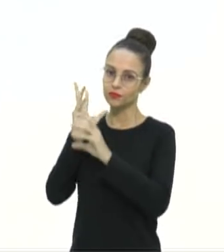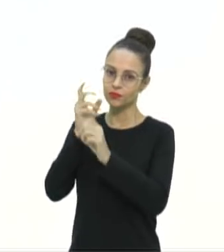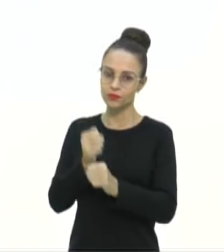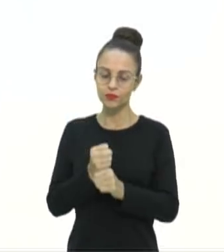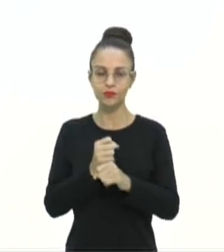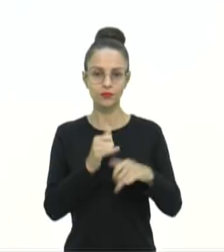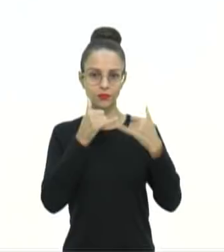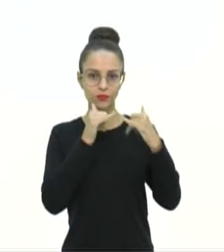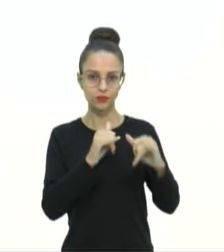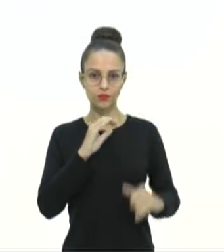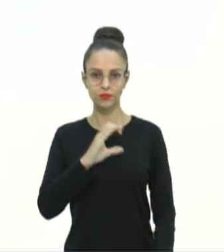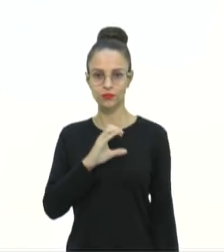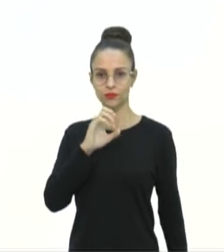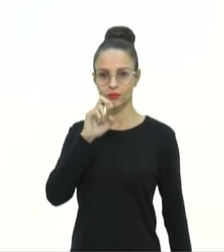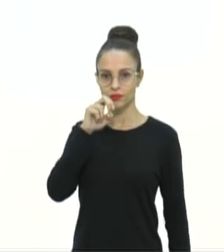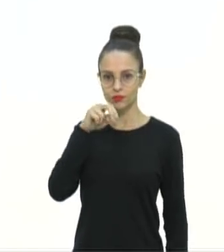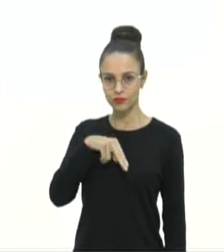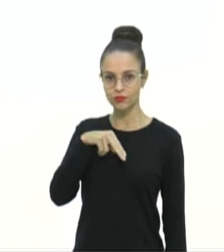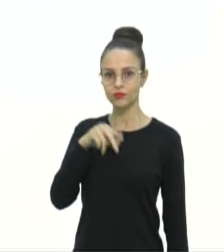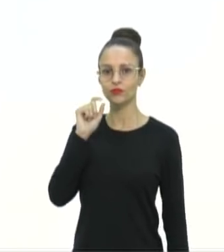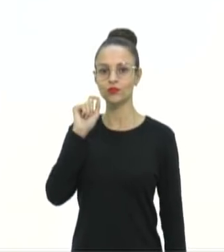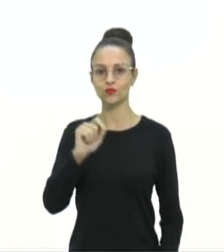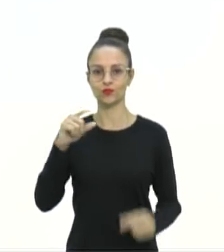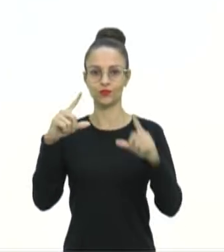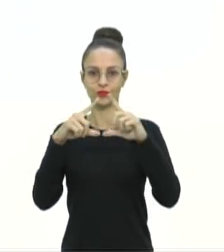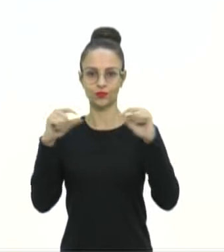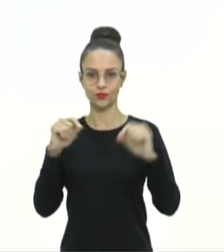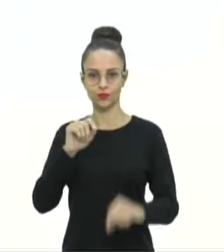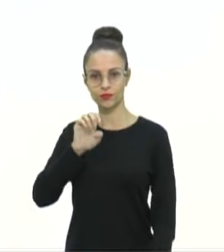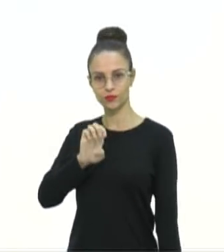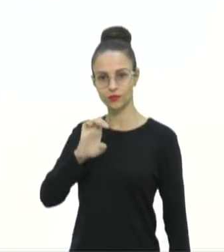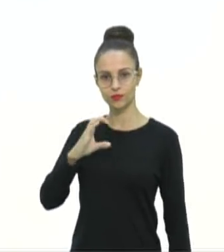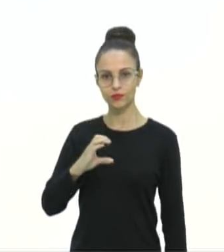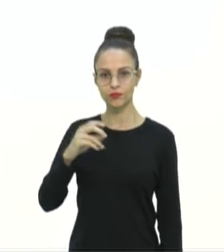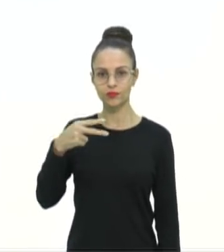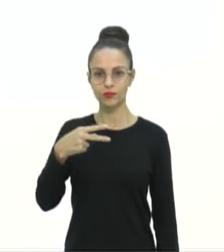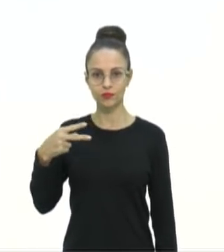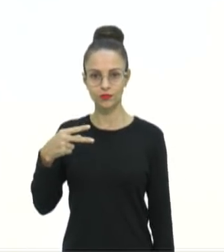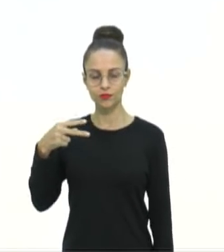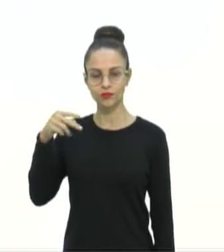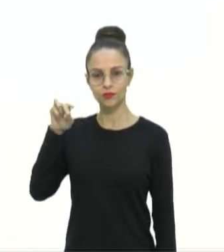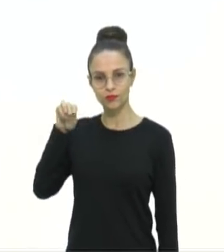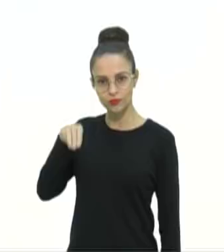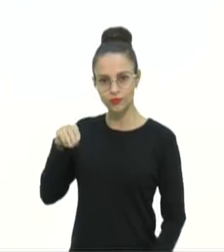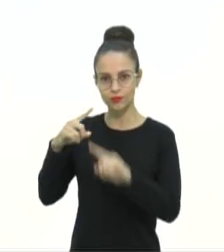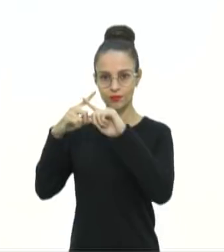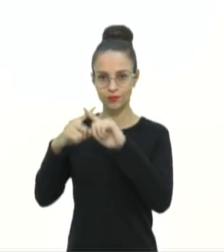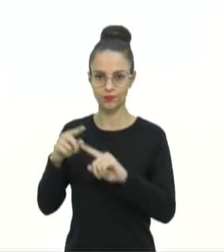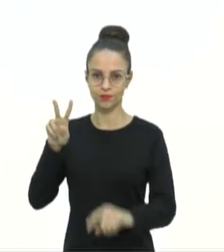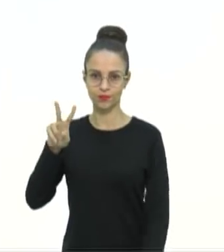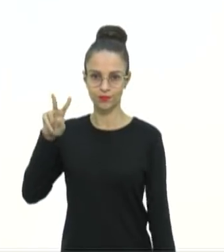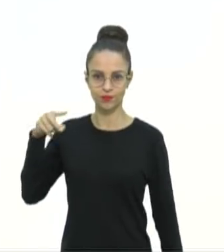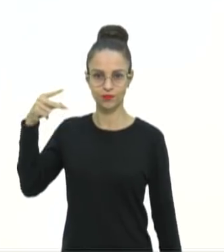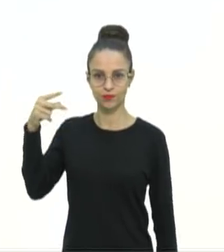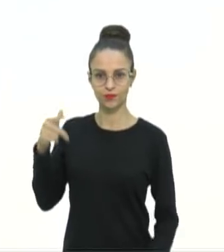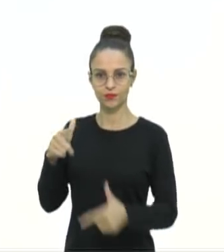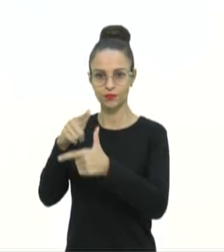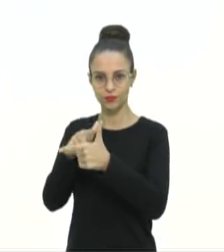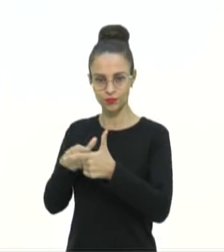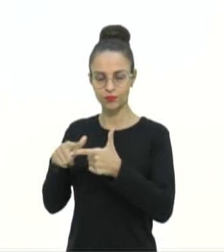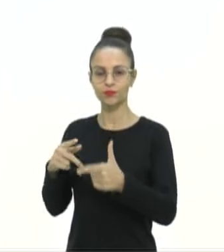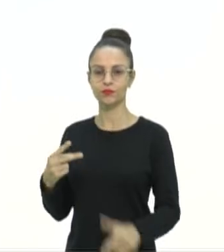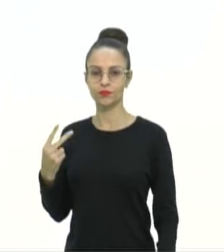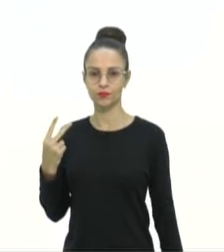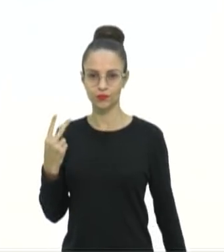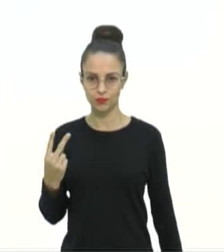energia cinética, né? Lembrando que a fórmula de energia cinética é EC igual m vezes v ao quadrado sobre 2, massa vezes velocidade